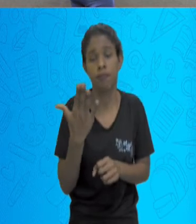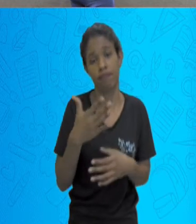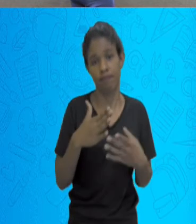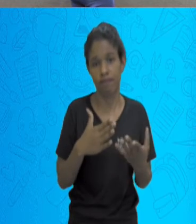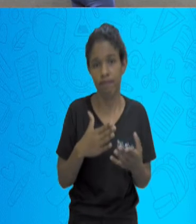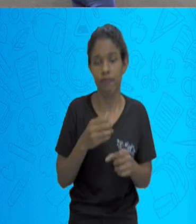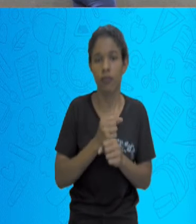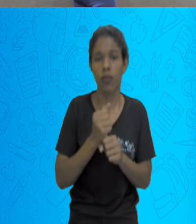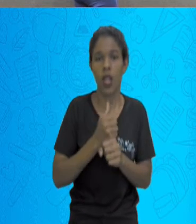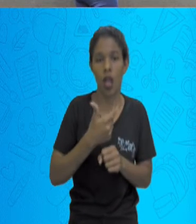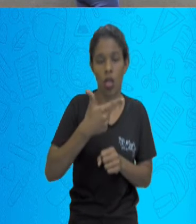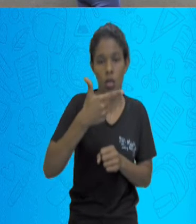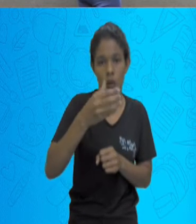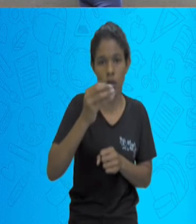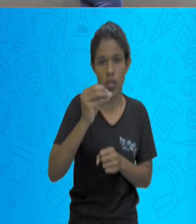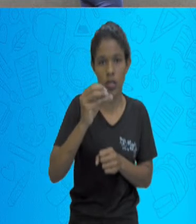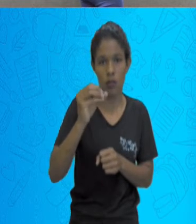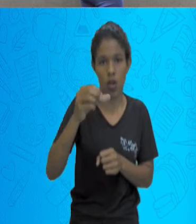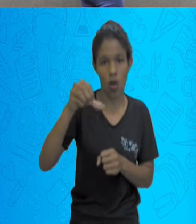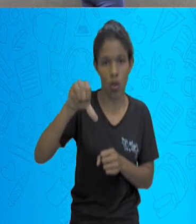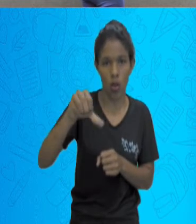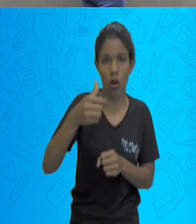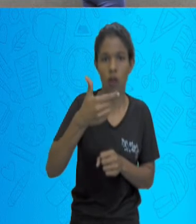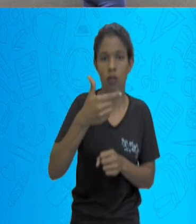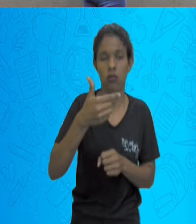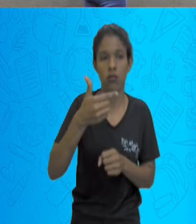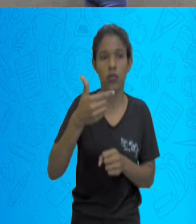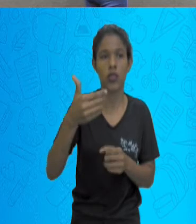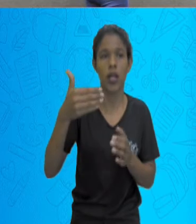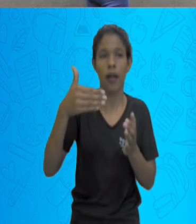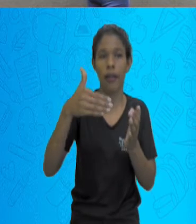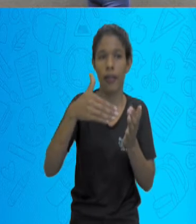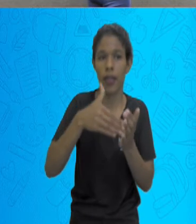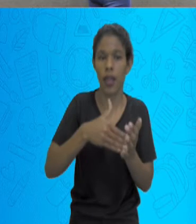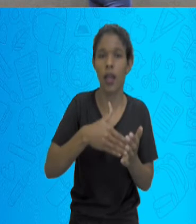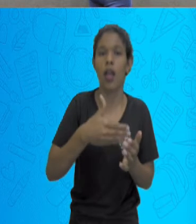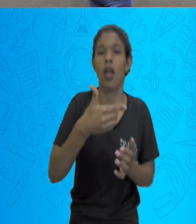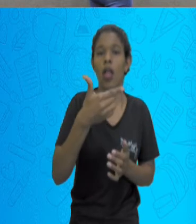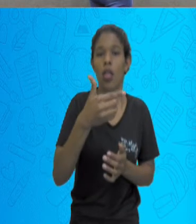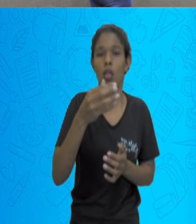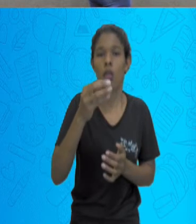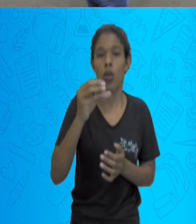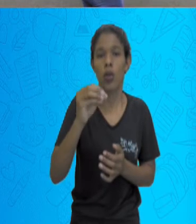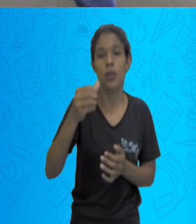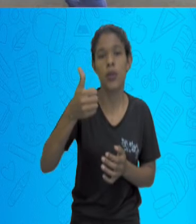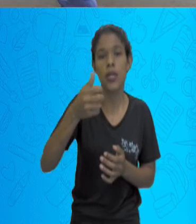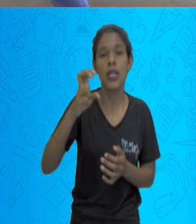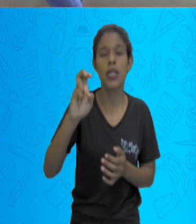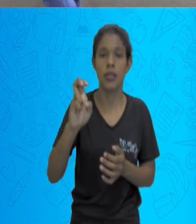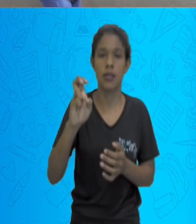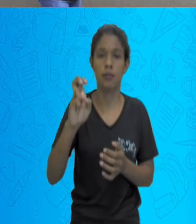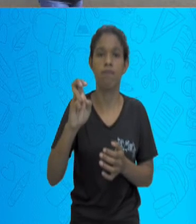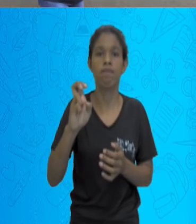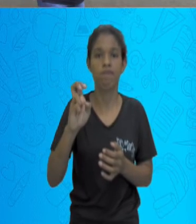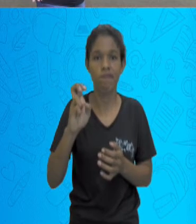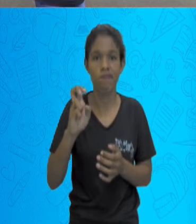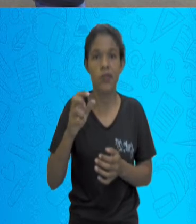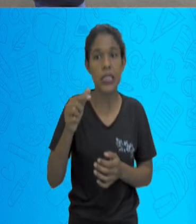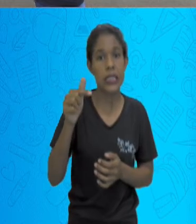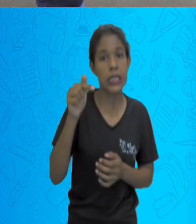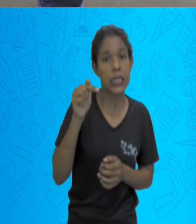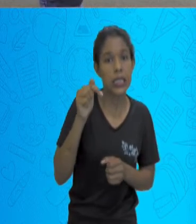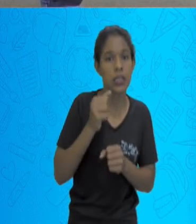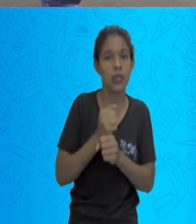2009, 2010, 2011, 2012, 2013, 2014 e 2015. Então, são